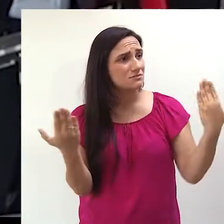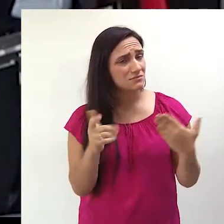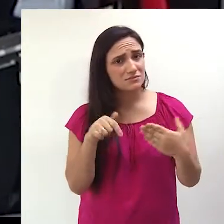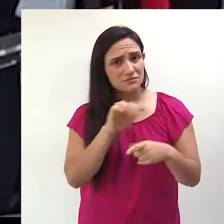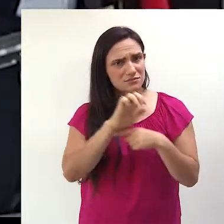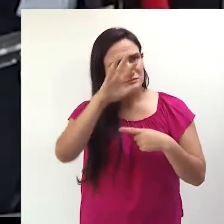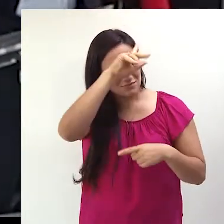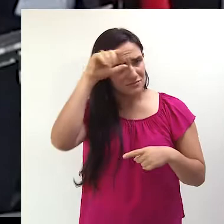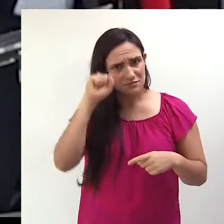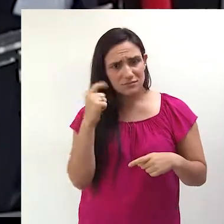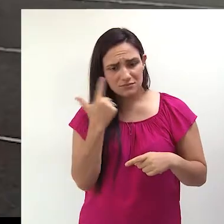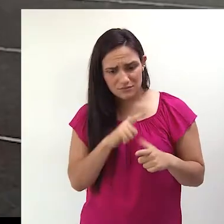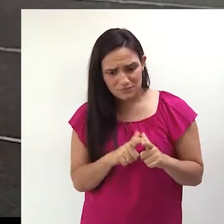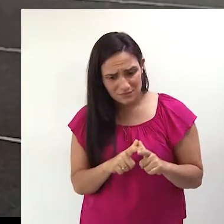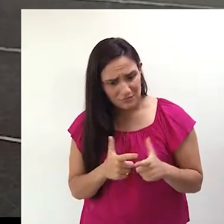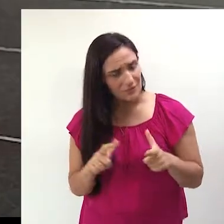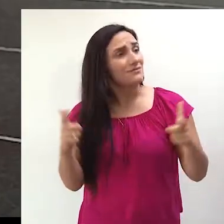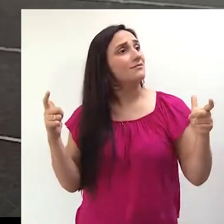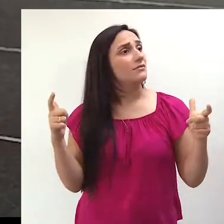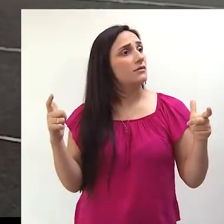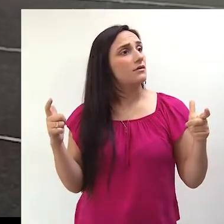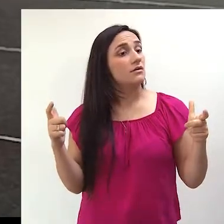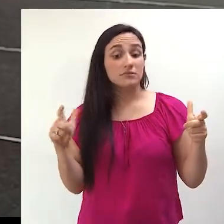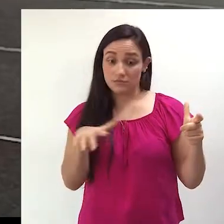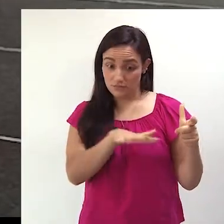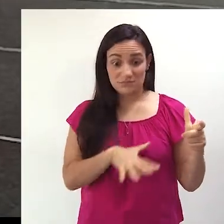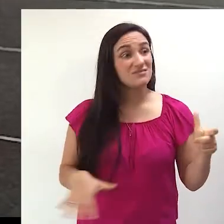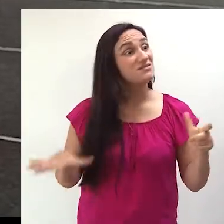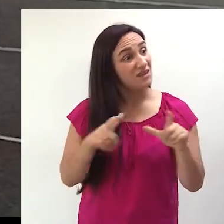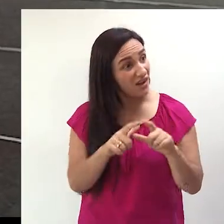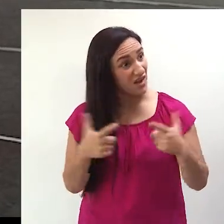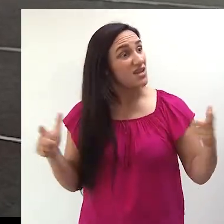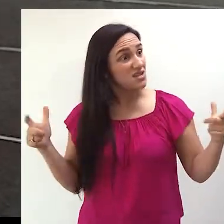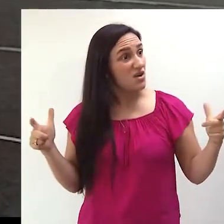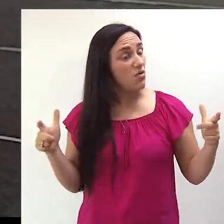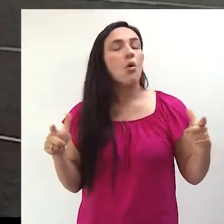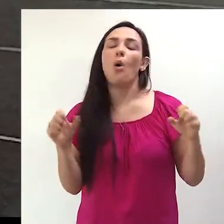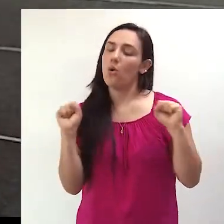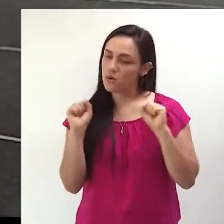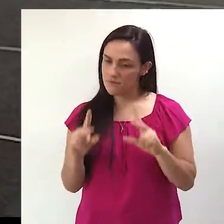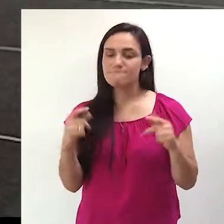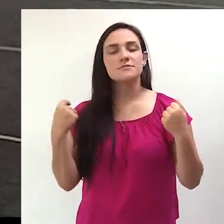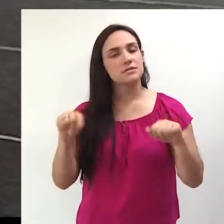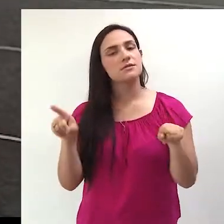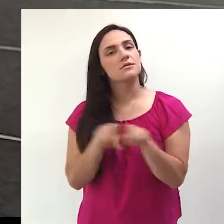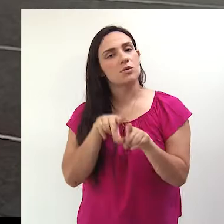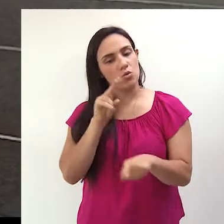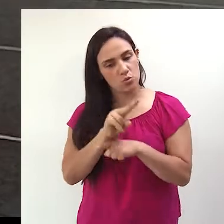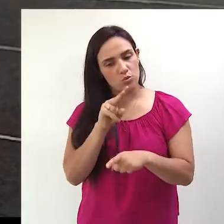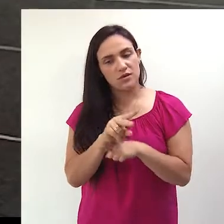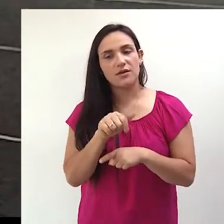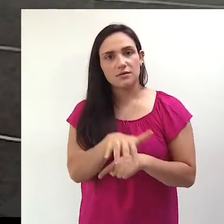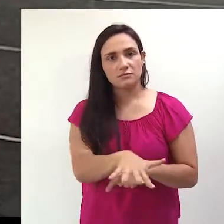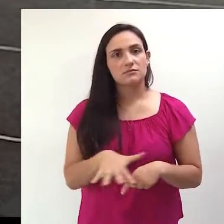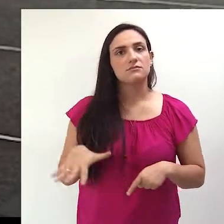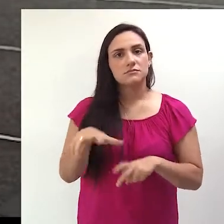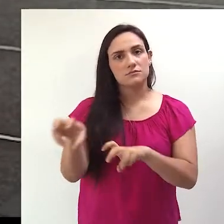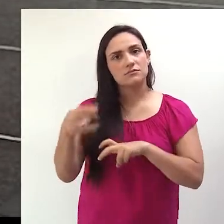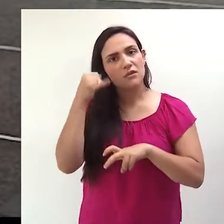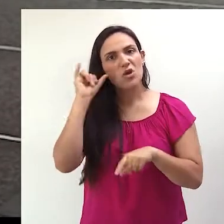Mato Grosso do Sul crescesse. Então nós temos que assegurar o combate eficaz não só a quem está